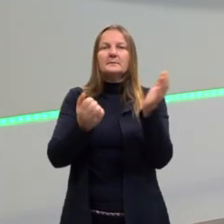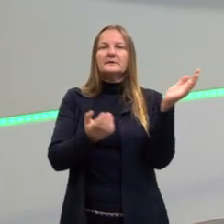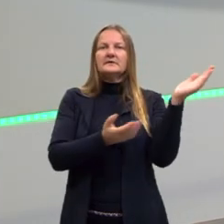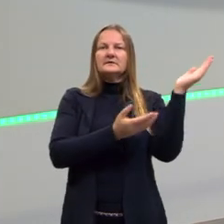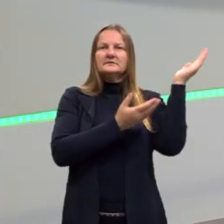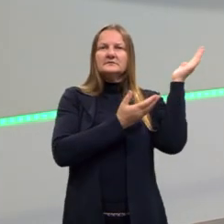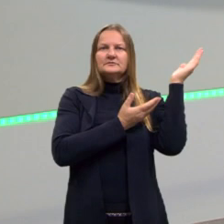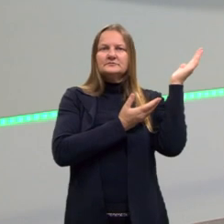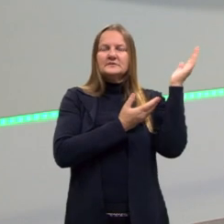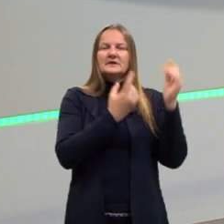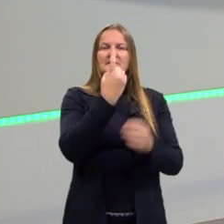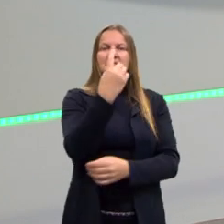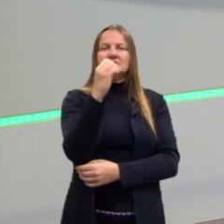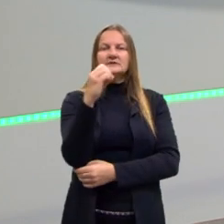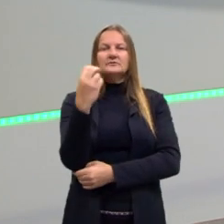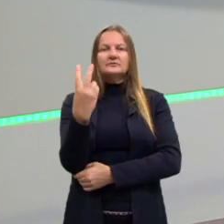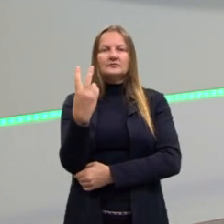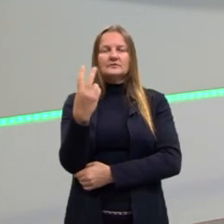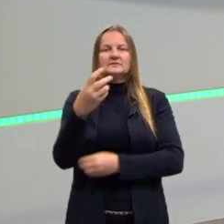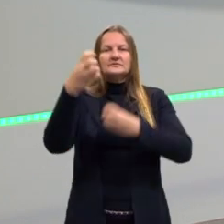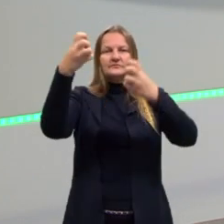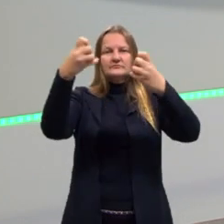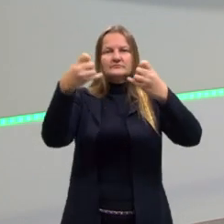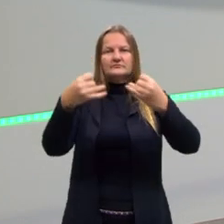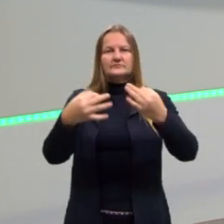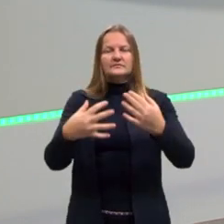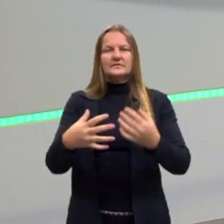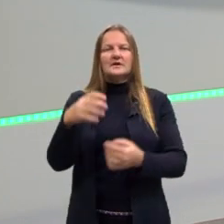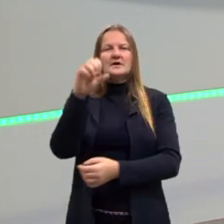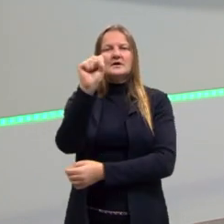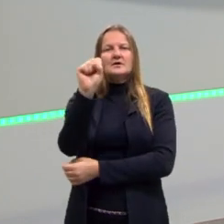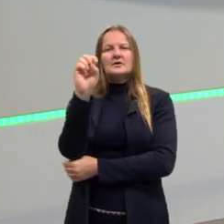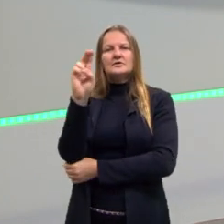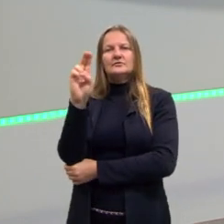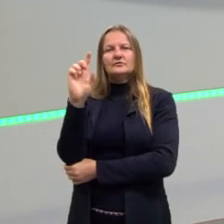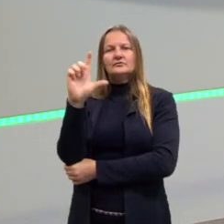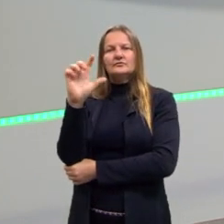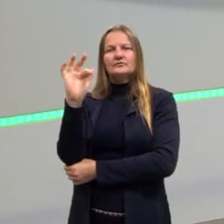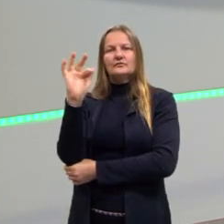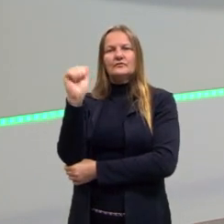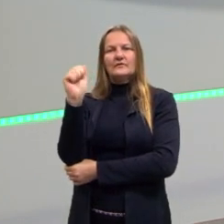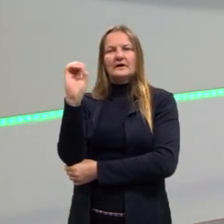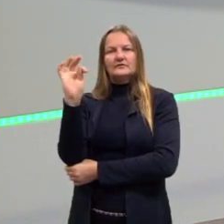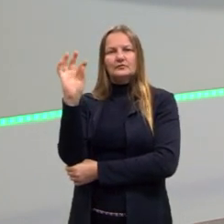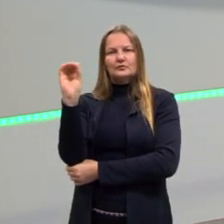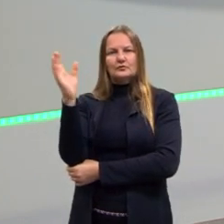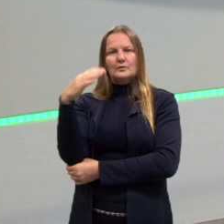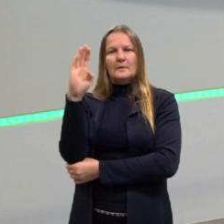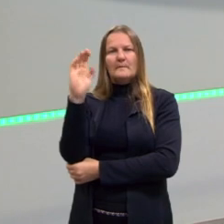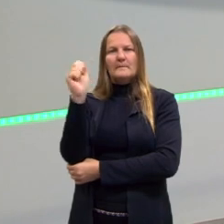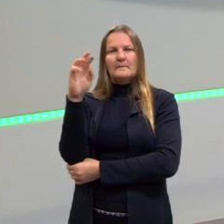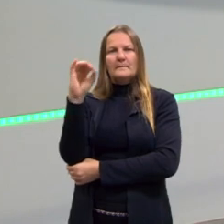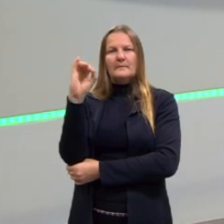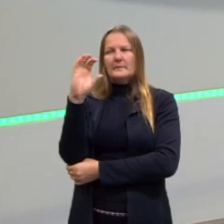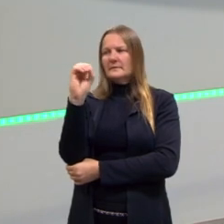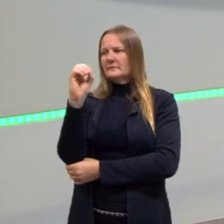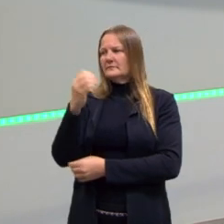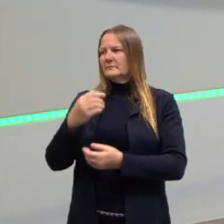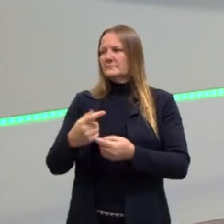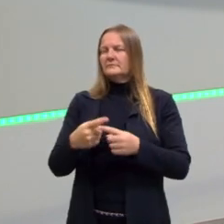questão 102 disse o seguinte O sulfato de bário e aparece a fórmula é mundialmente